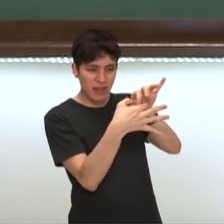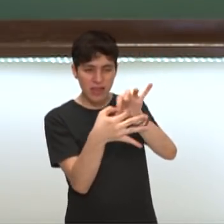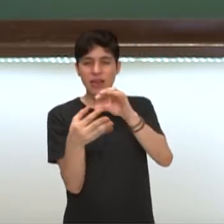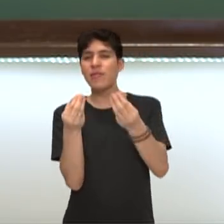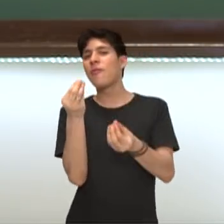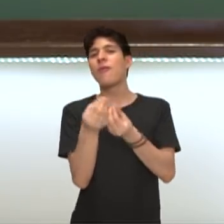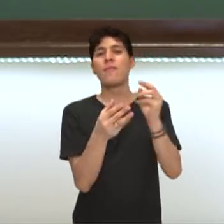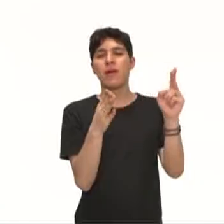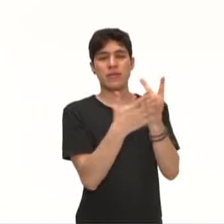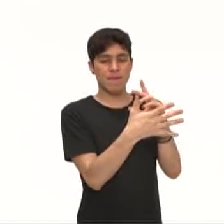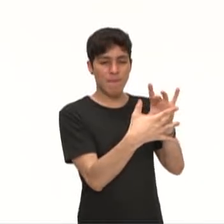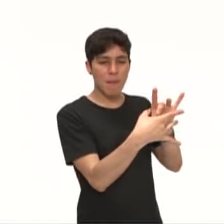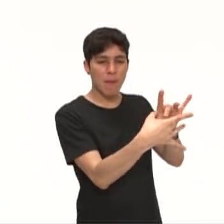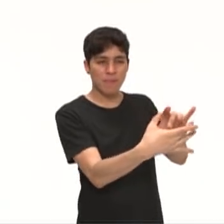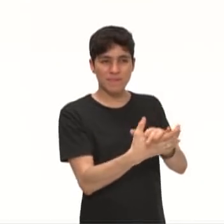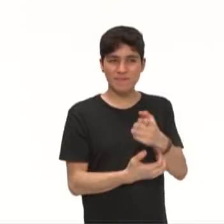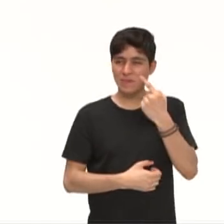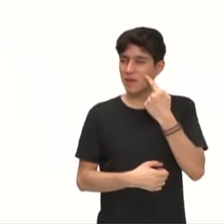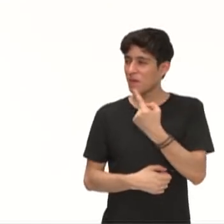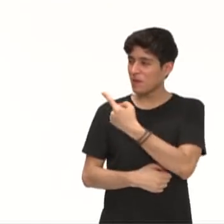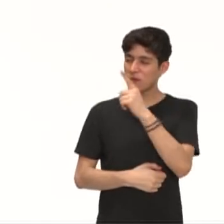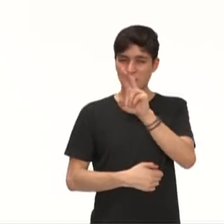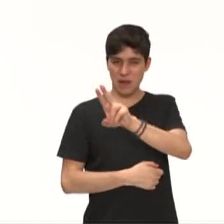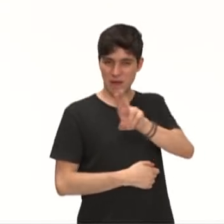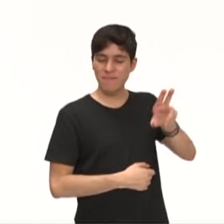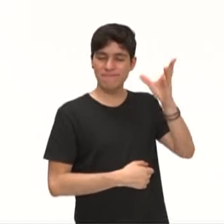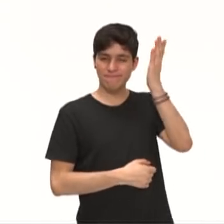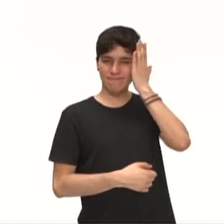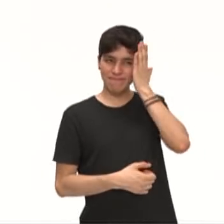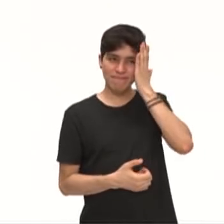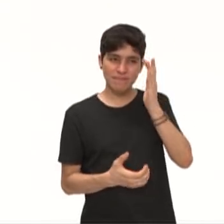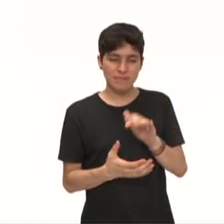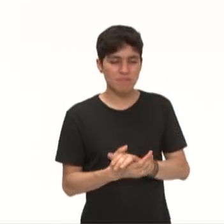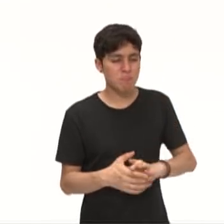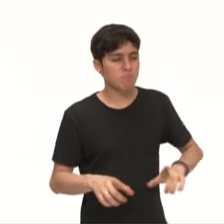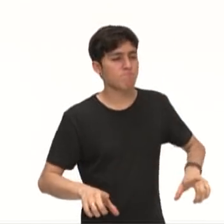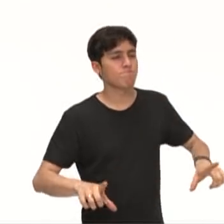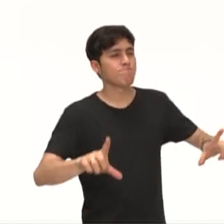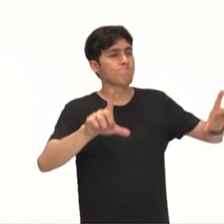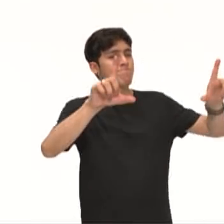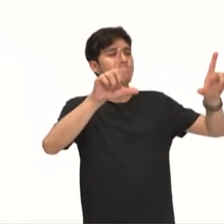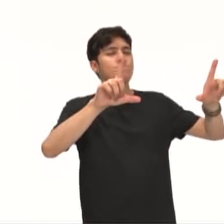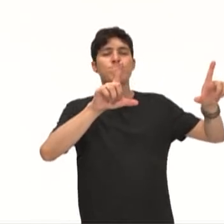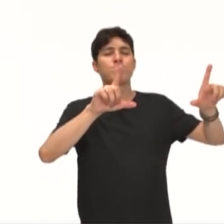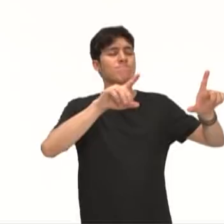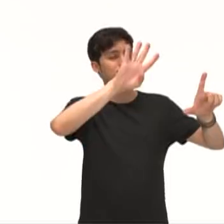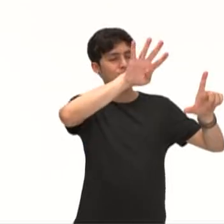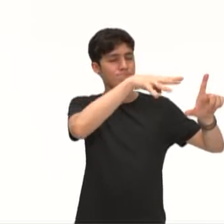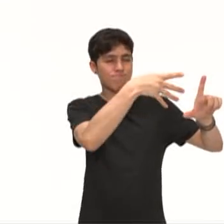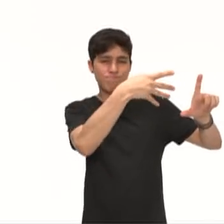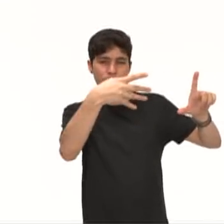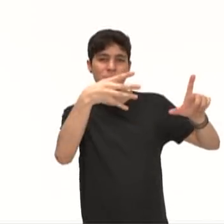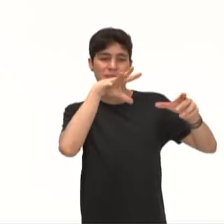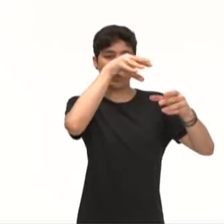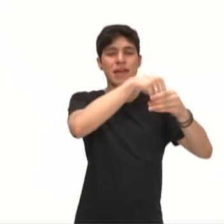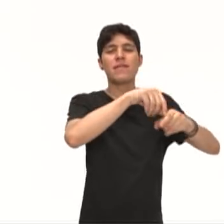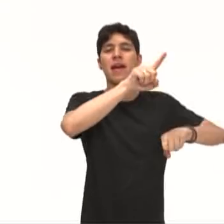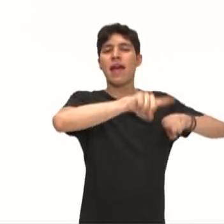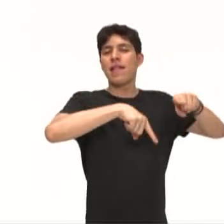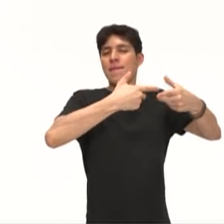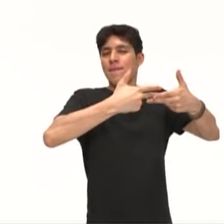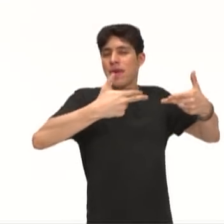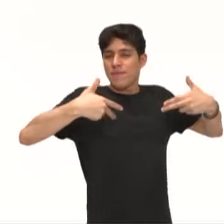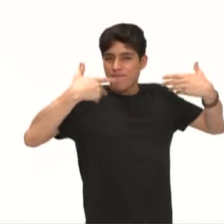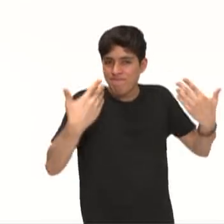vão acontecer. O nome está aqui, muito bem. A imagem representa, então, a tabela periódica dos elementos, a